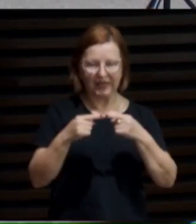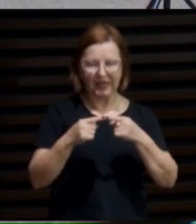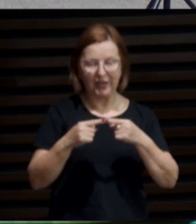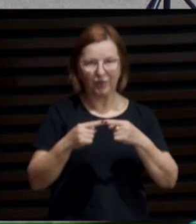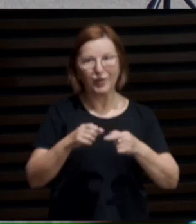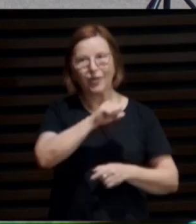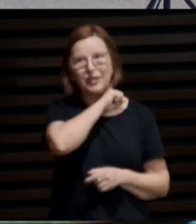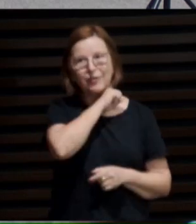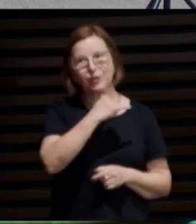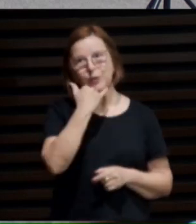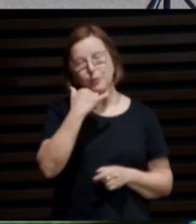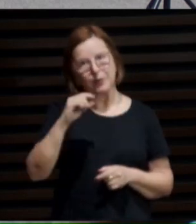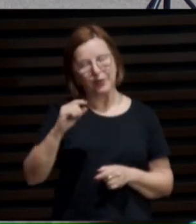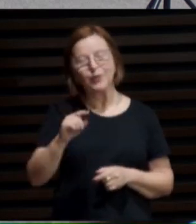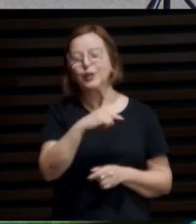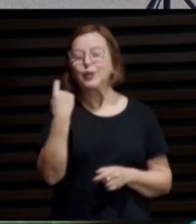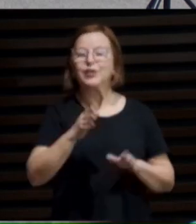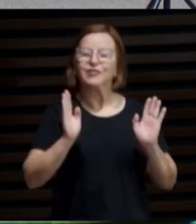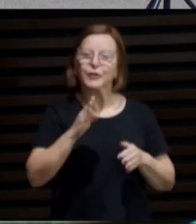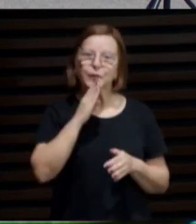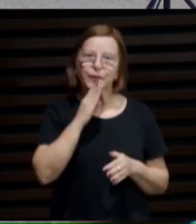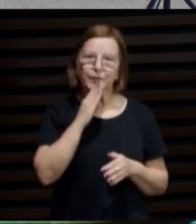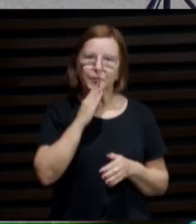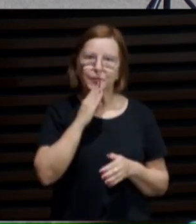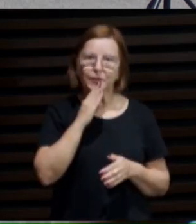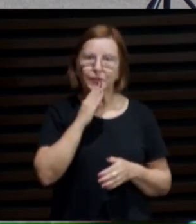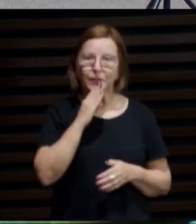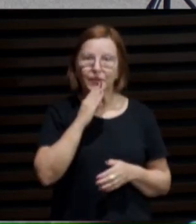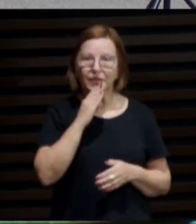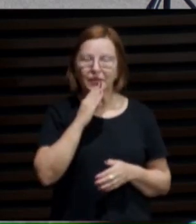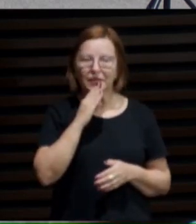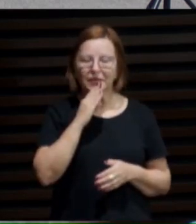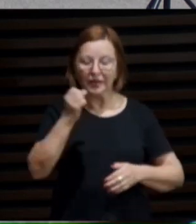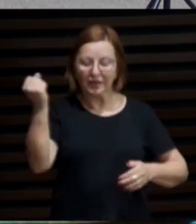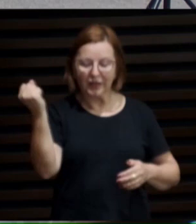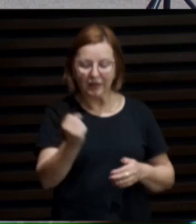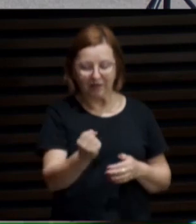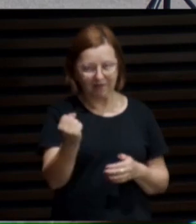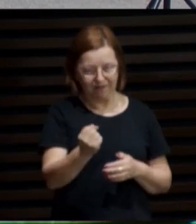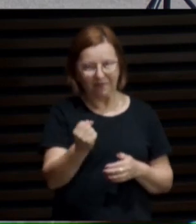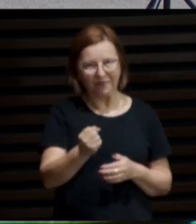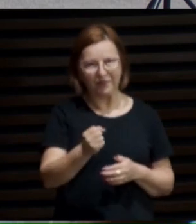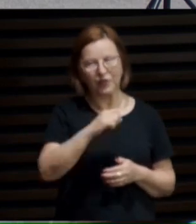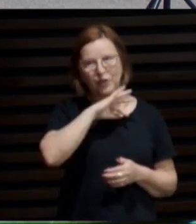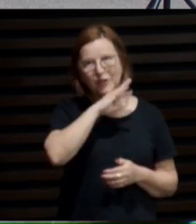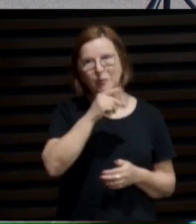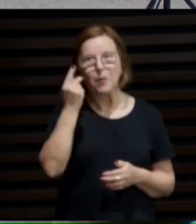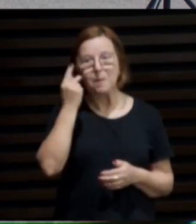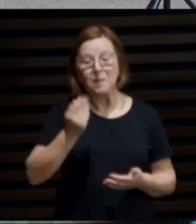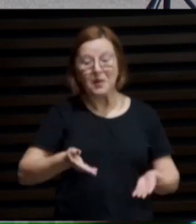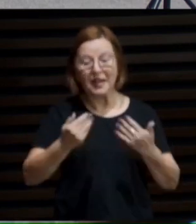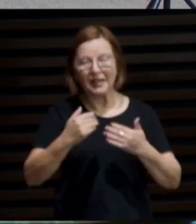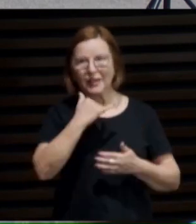conhecemos, que o sacrifício de um animal era para perdão de pecados. E lá nós vamos ver o cumprimento disso em